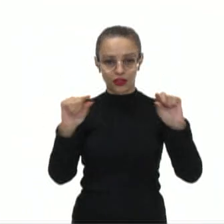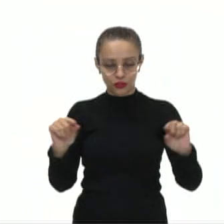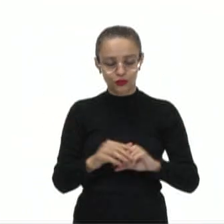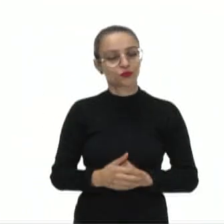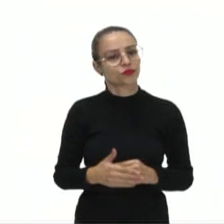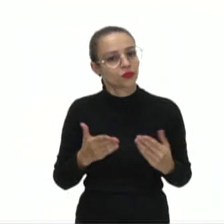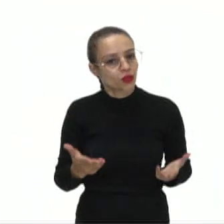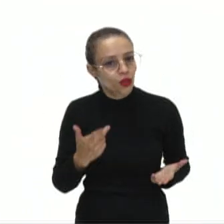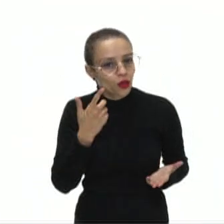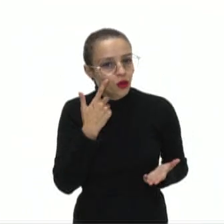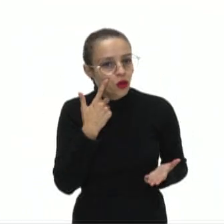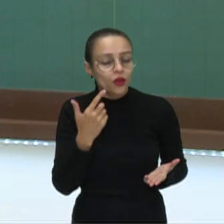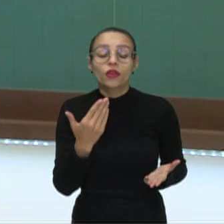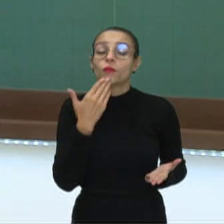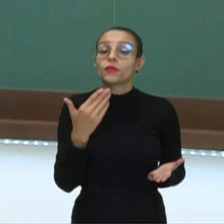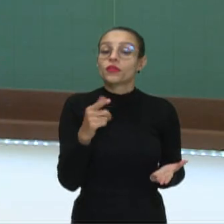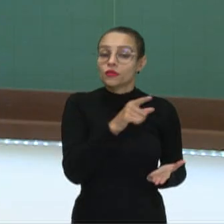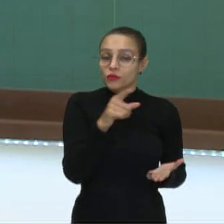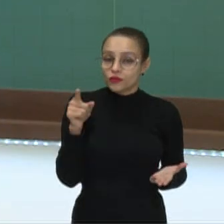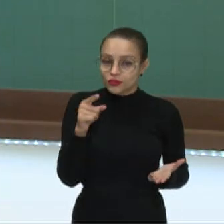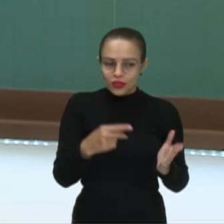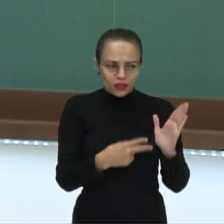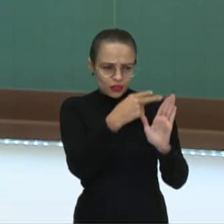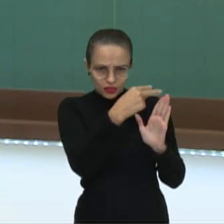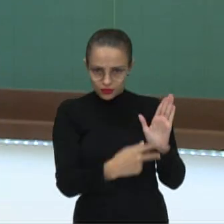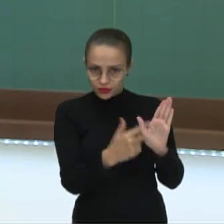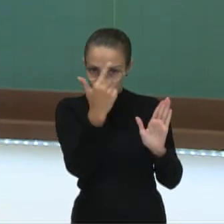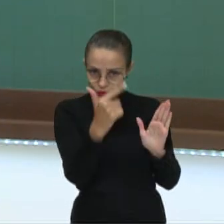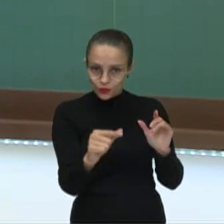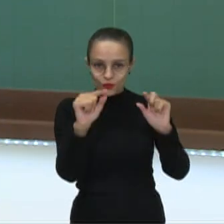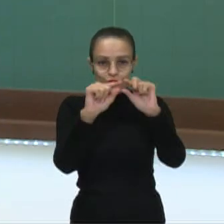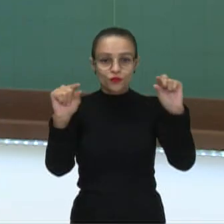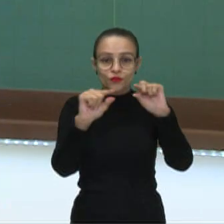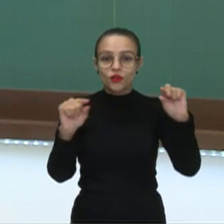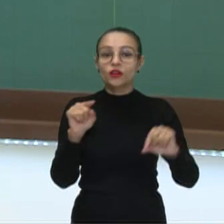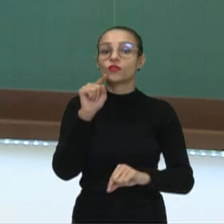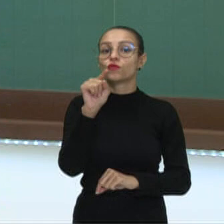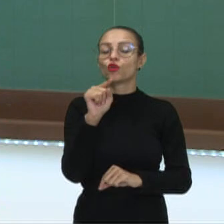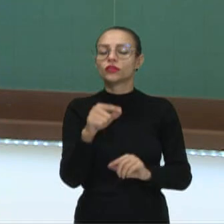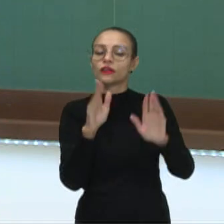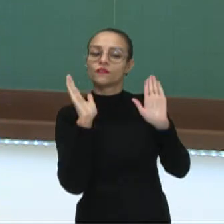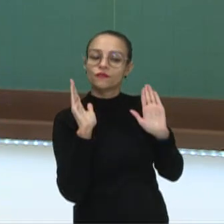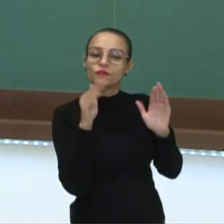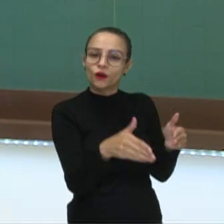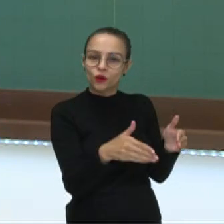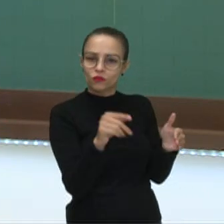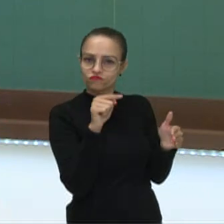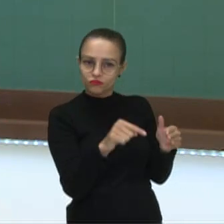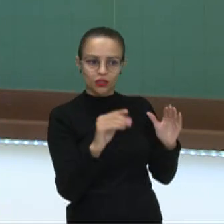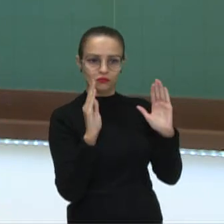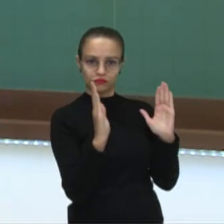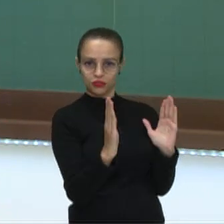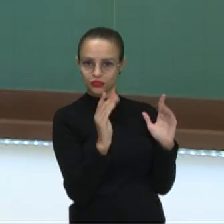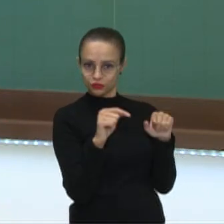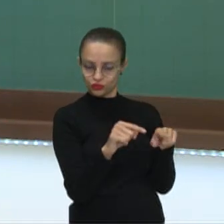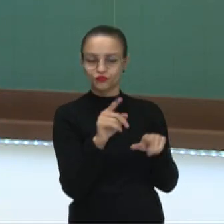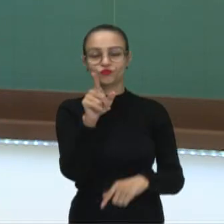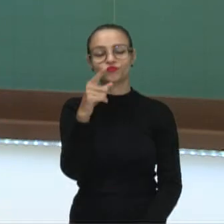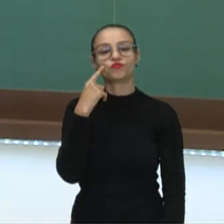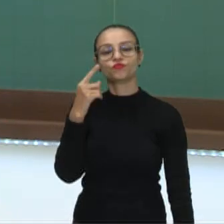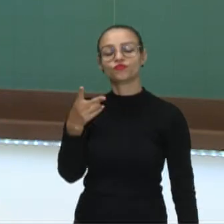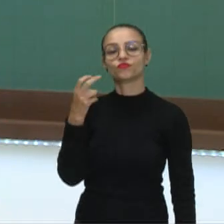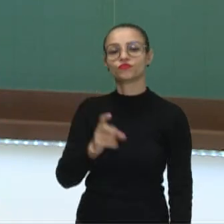a dizer, sempre que eu peço para você releia os versos, é para você dar um enfoque maior naquele trecho ali. Então,